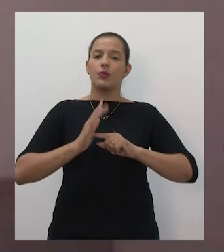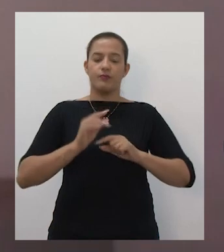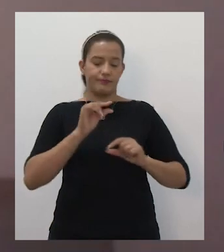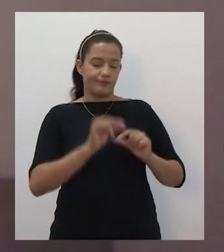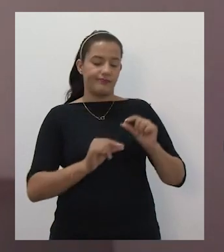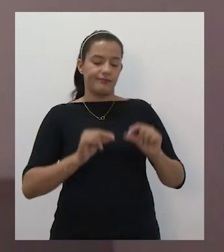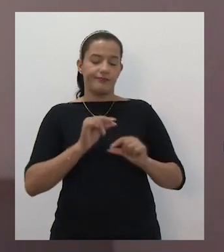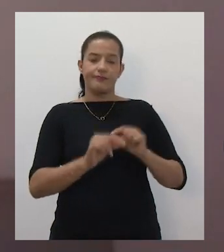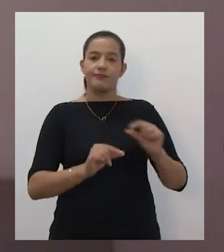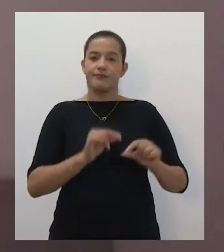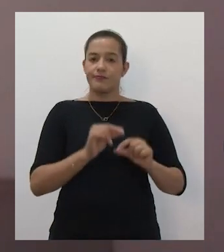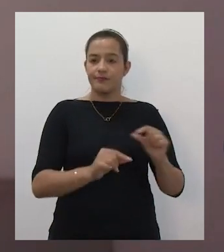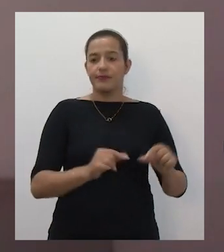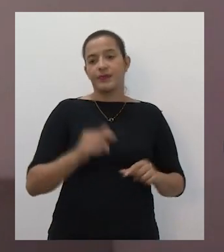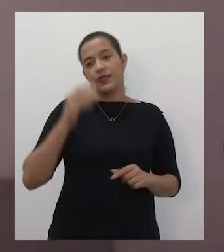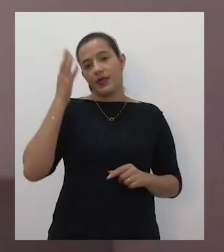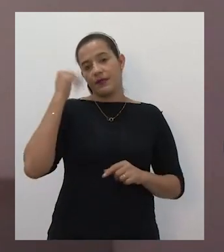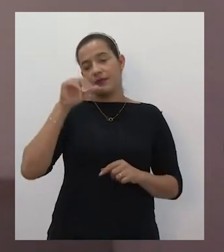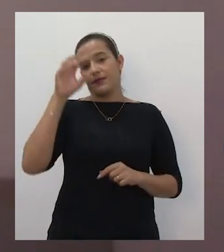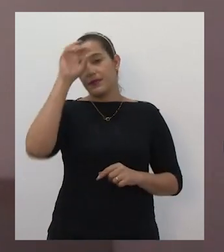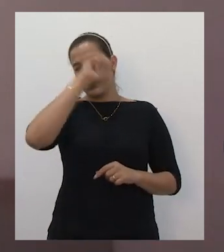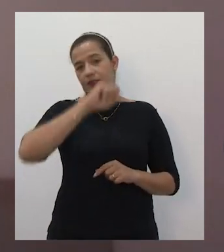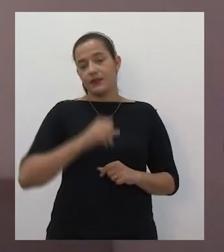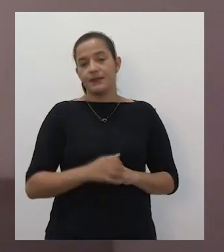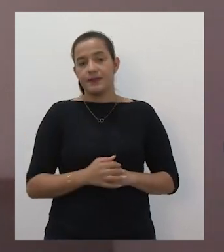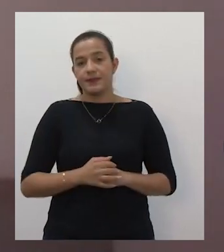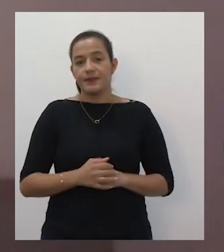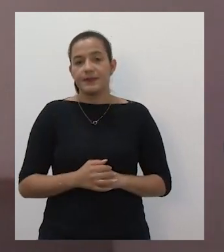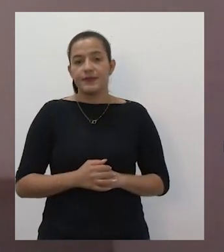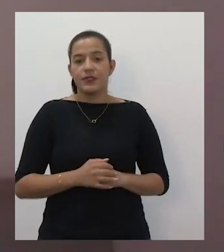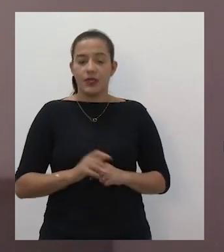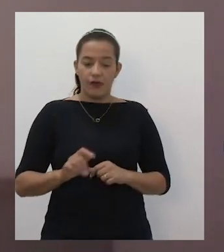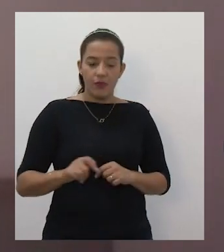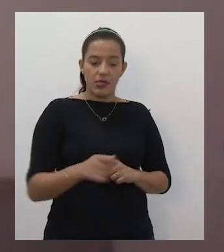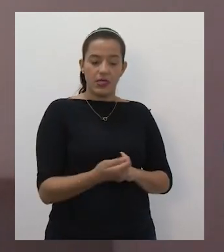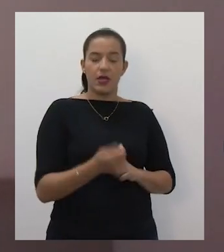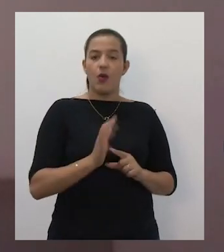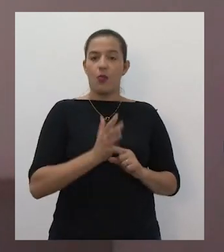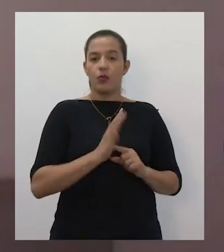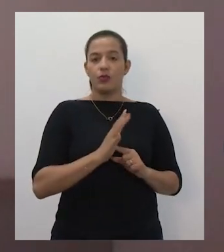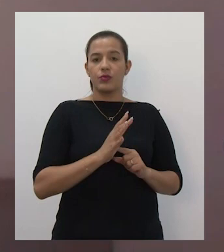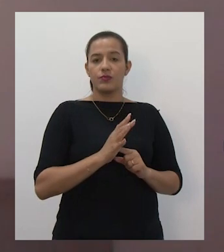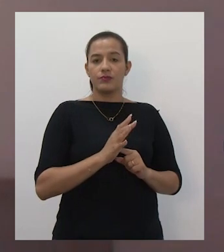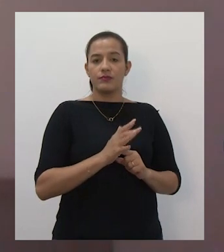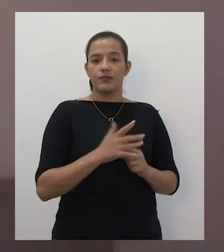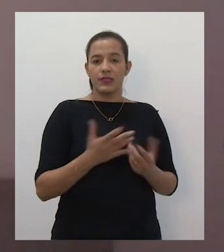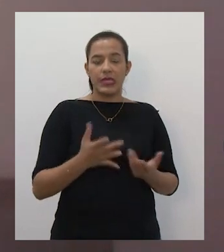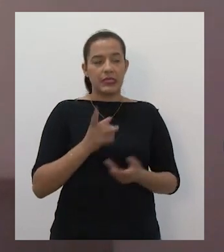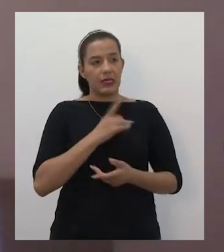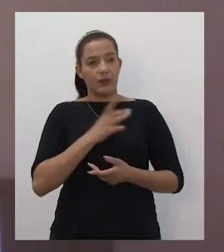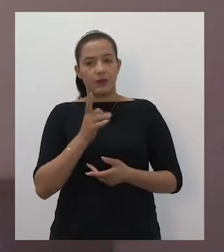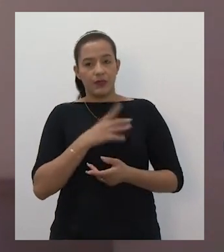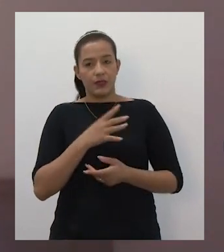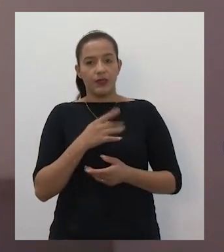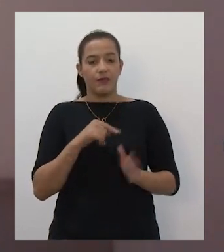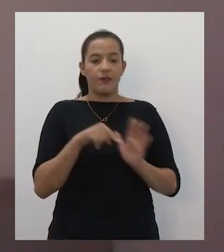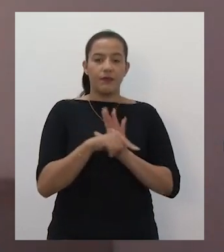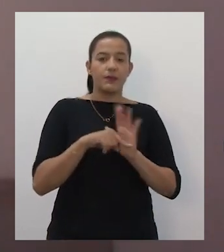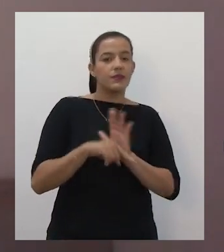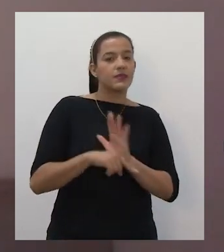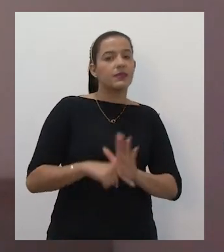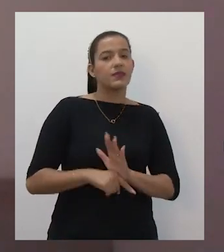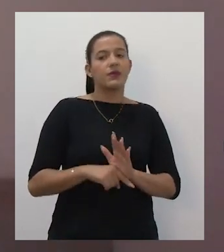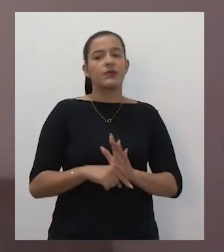para aprender é o motor do aprendizado. Então, vamos ligar esse motor. Tô com medo? Vou pesquisar.